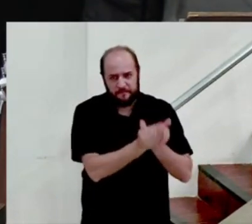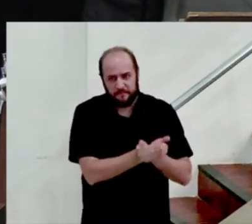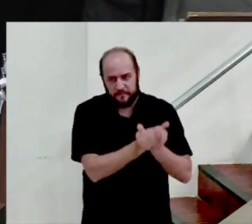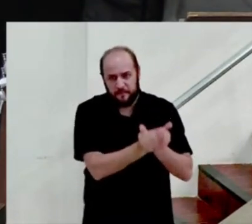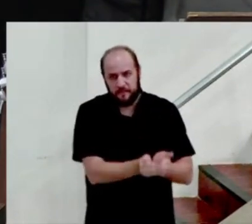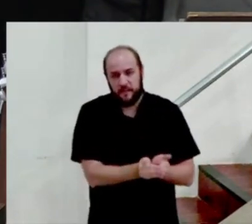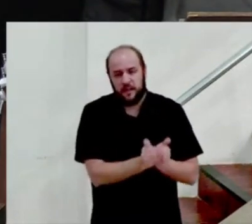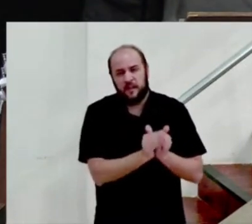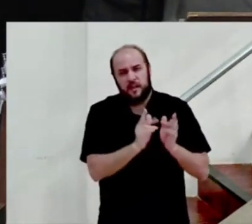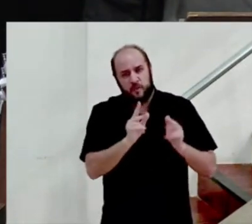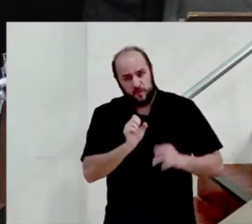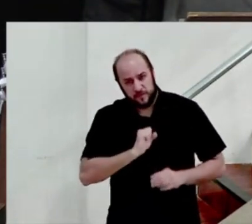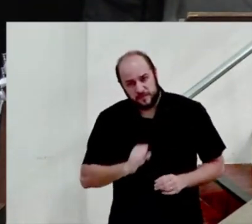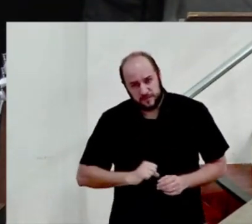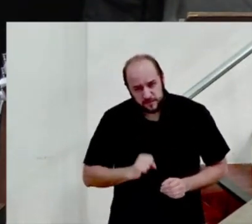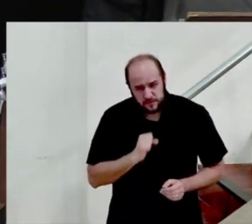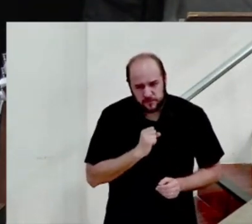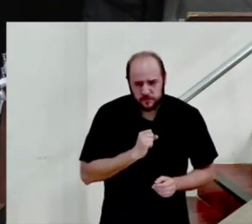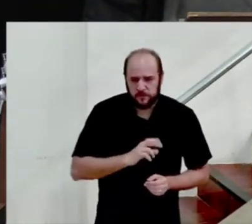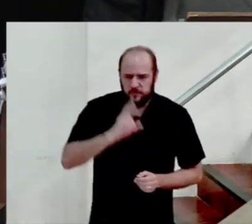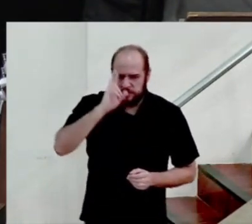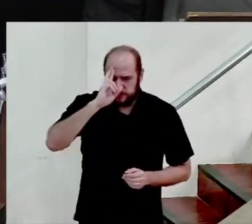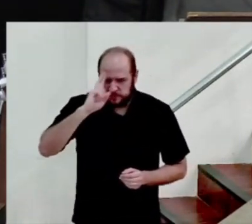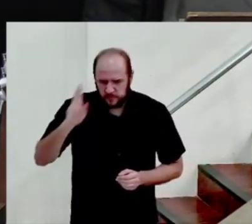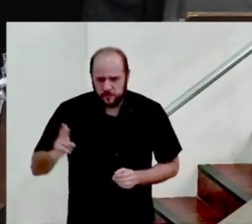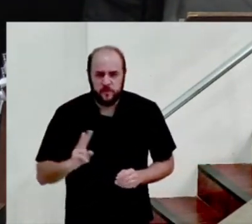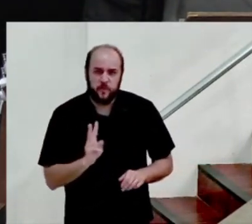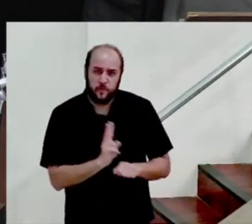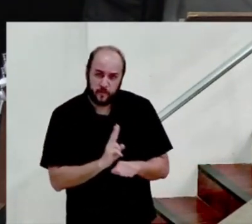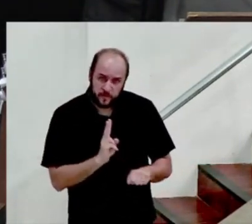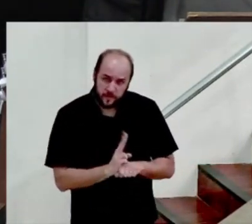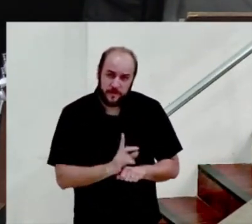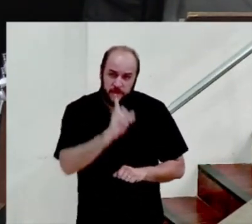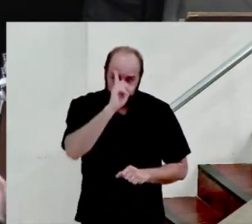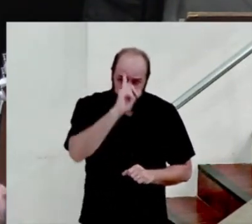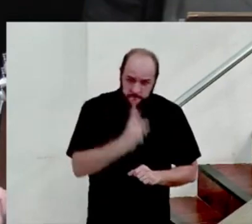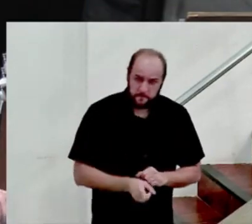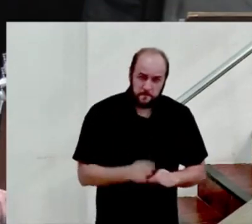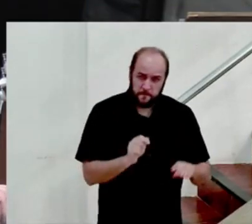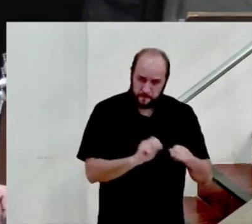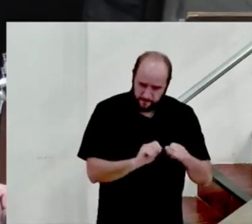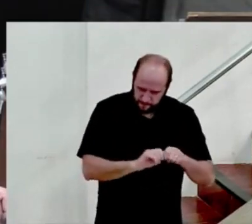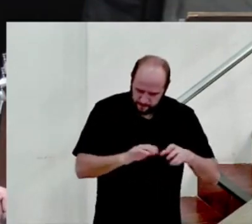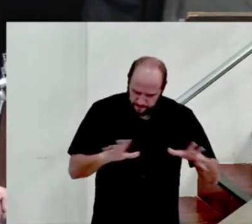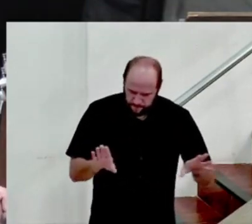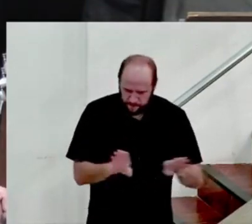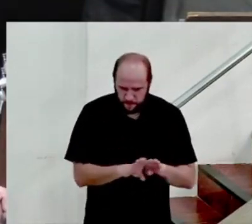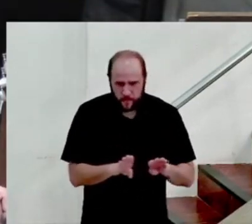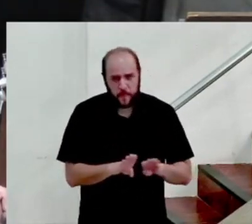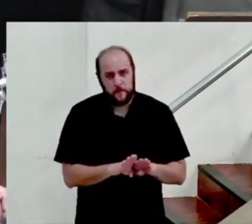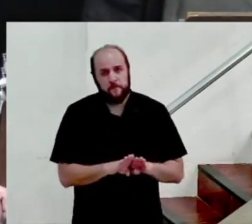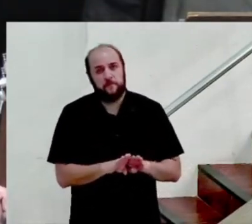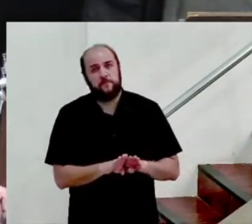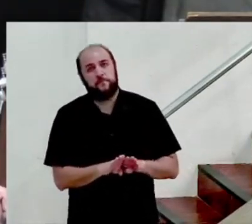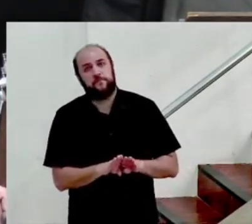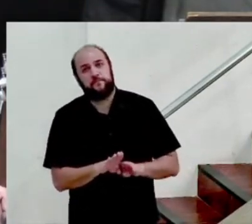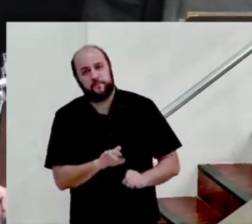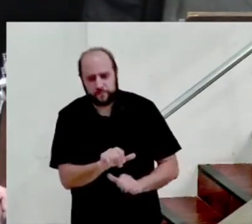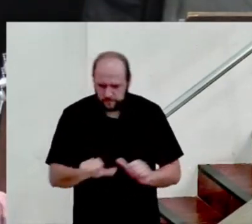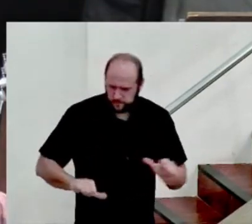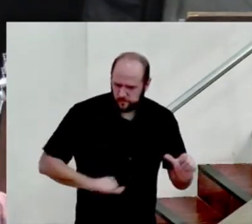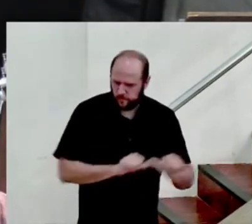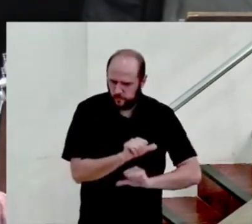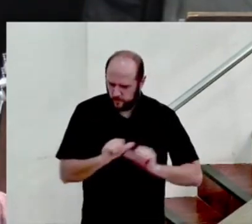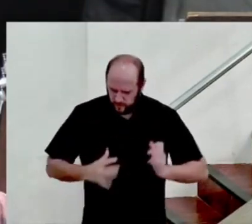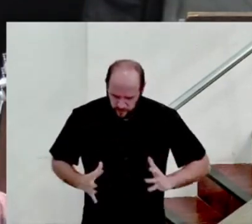adentrava um tabernáculo, o mesmo Senhor que estava preservando a sua ordem criacional, ao mesmo tempo que revertia todo o